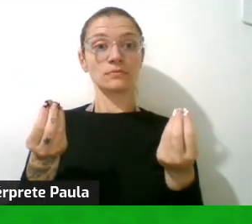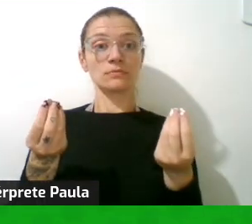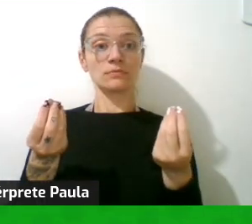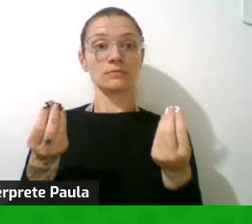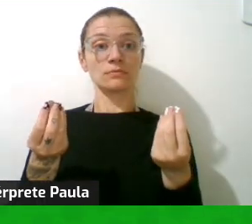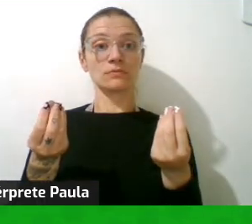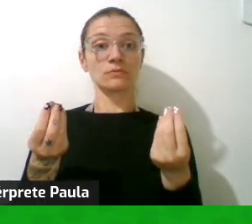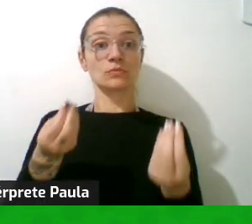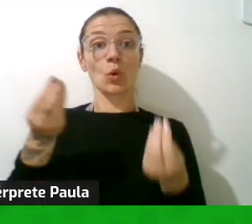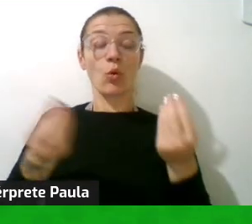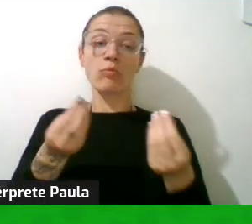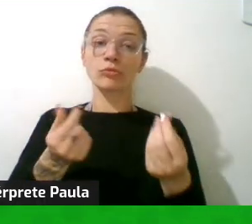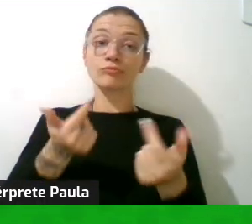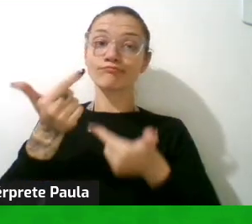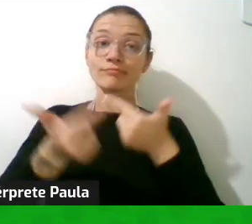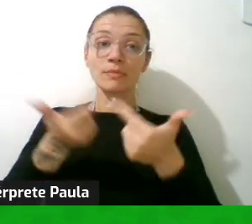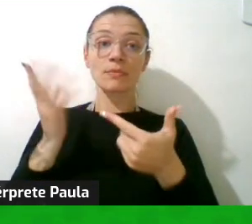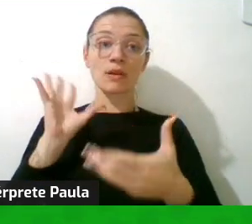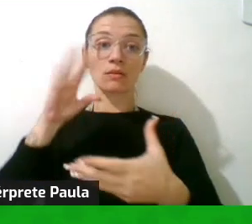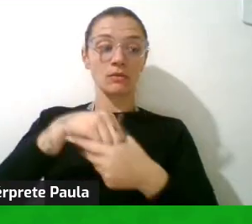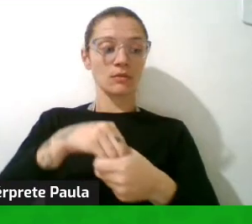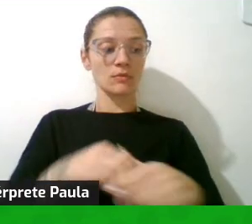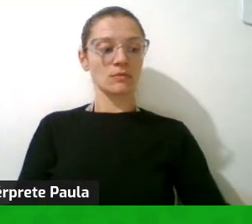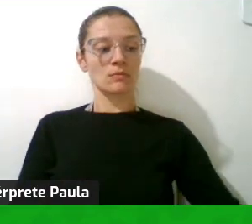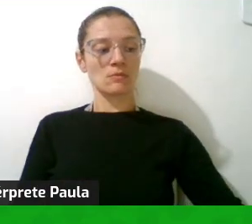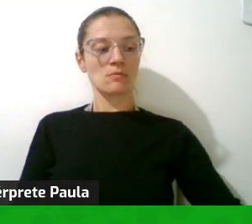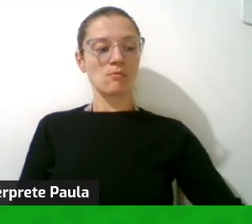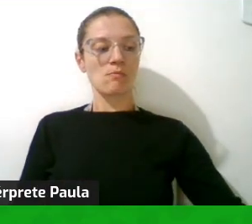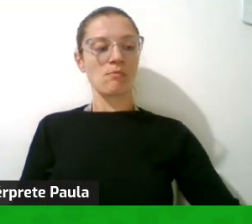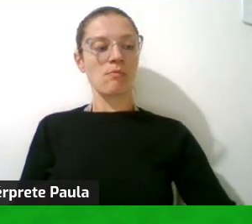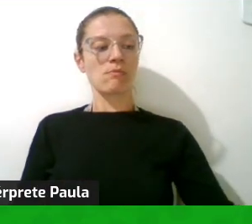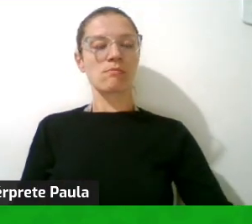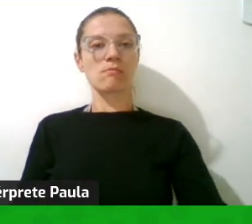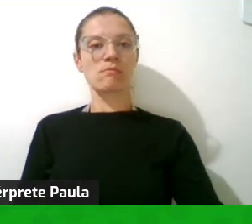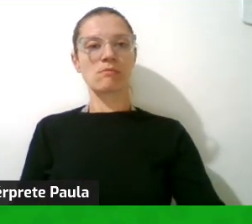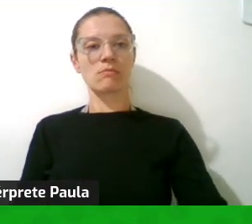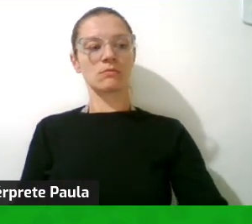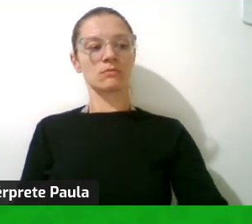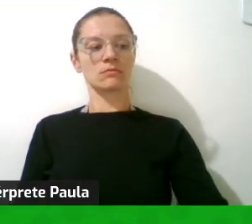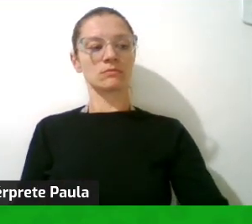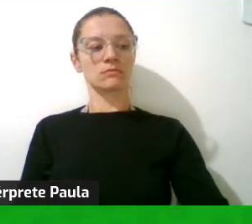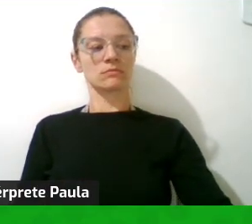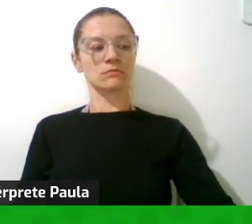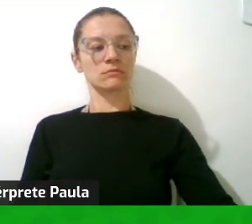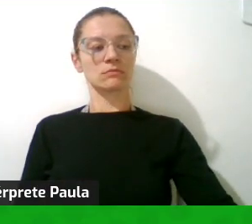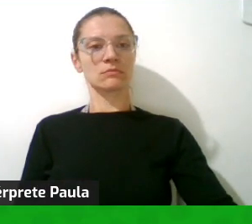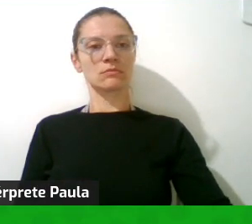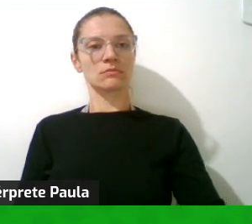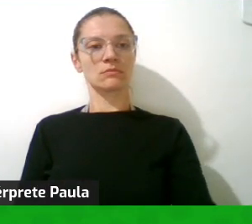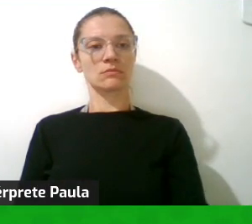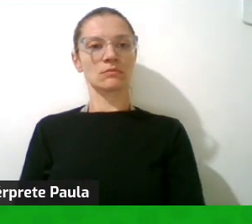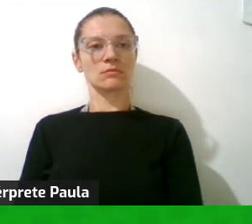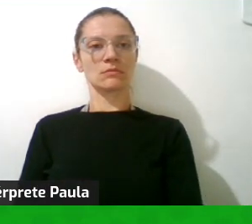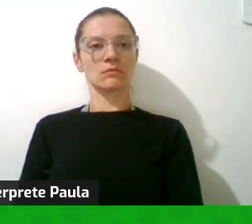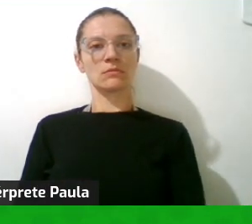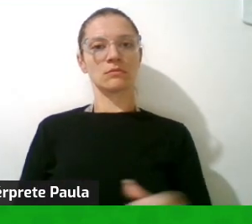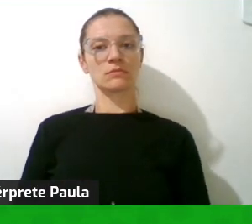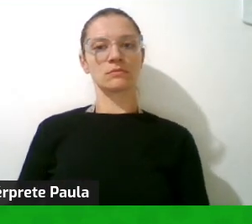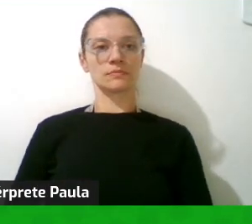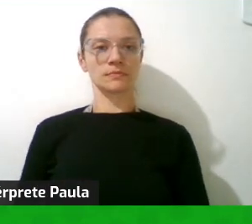Como que vamos trabalhar aqui nele? Então... Deixa eu só puxar aqui, eu acho que ele não... Ah, tá. A barra está ali.